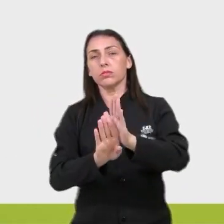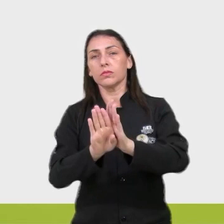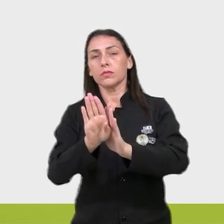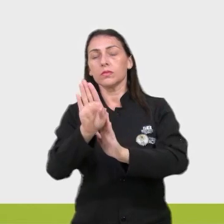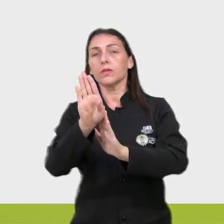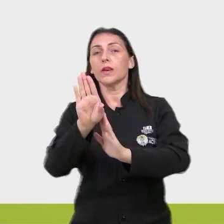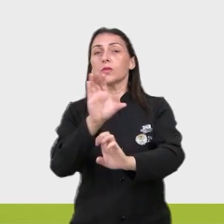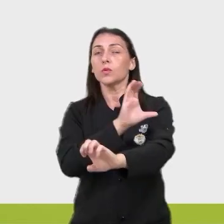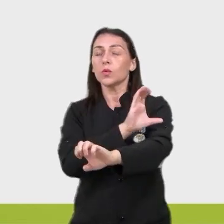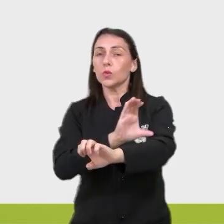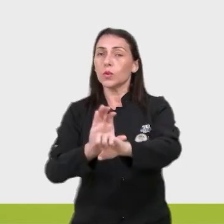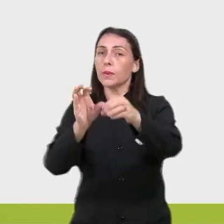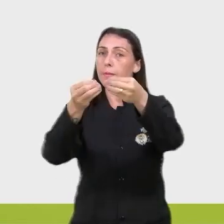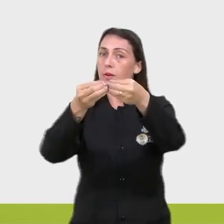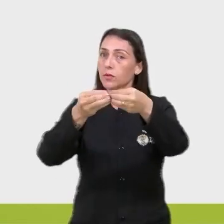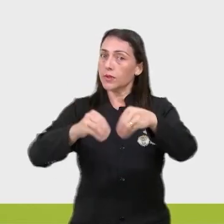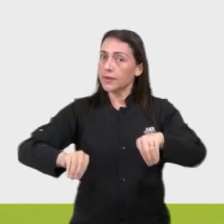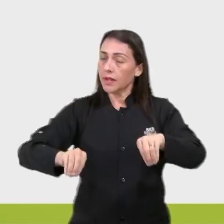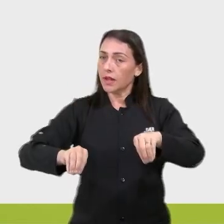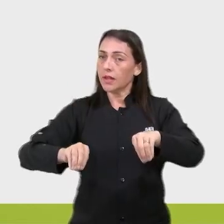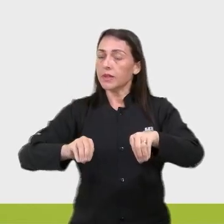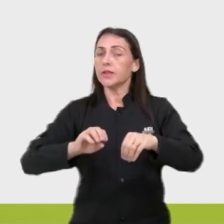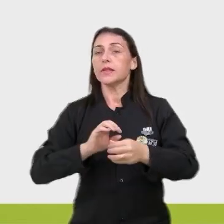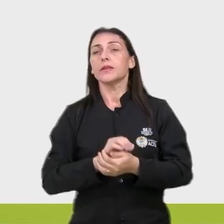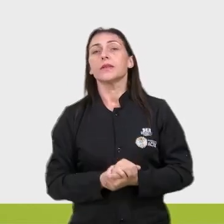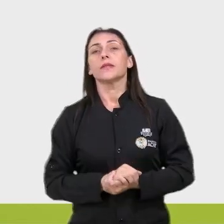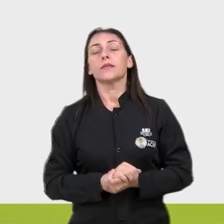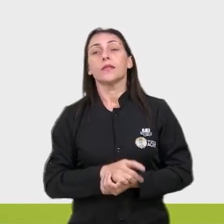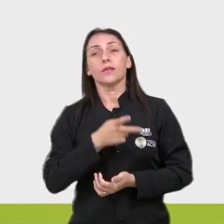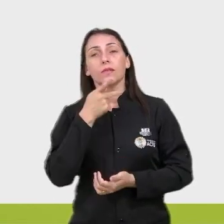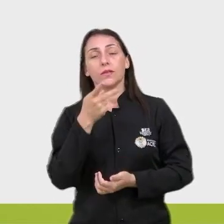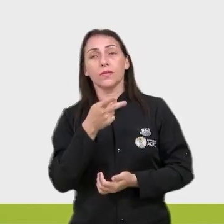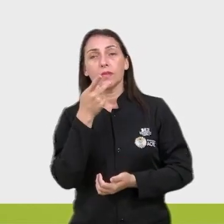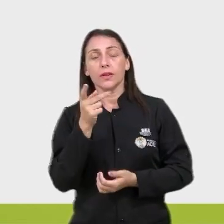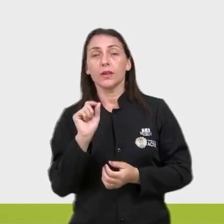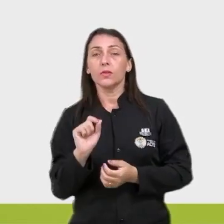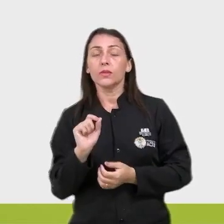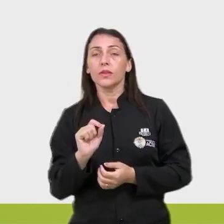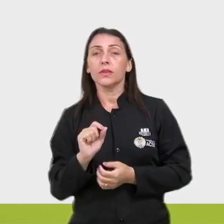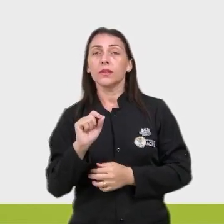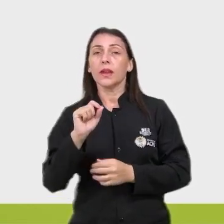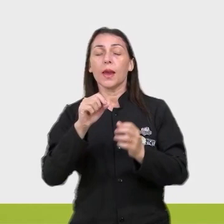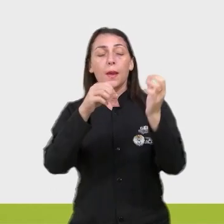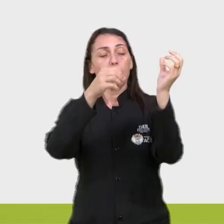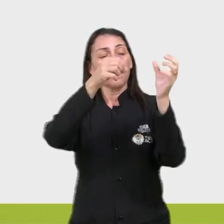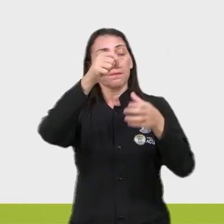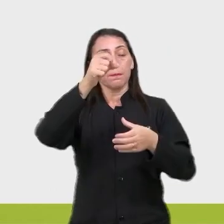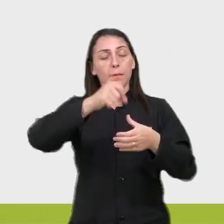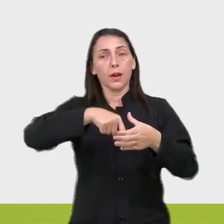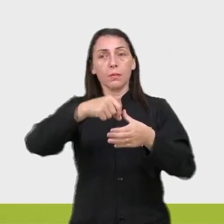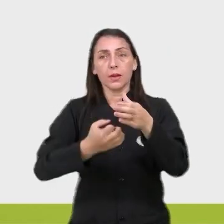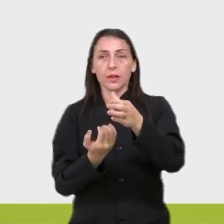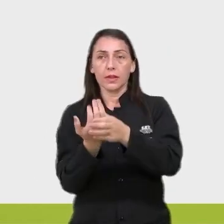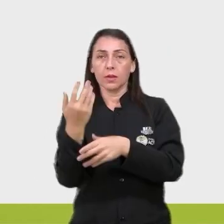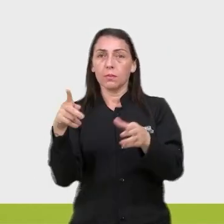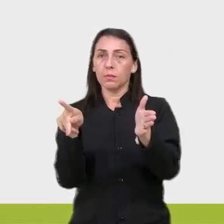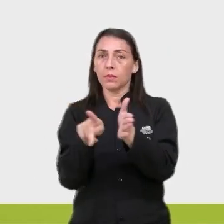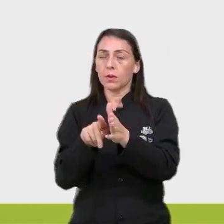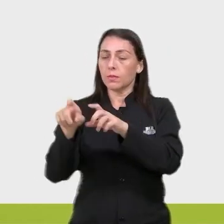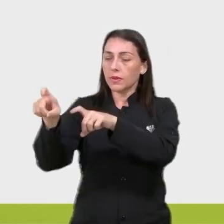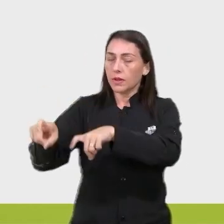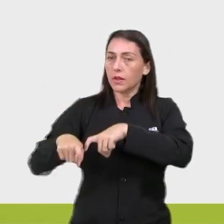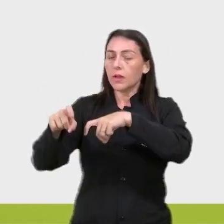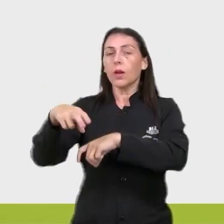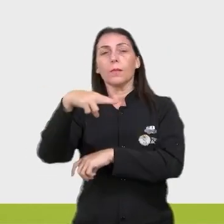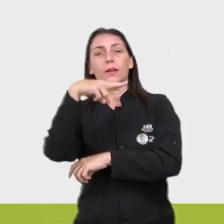agressivas, tá? Quando eu falo de culturas agressivas, eu estou falando de plantações, tá? Da agricultura, como